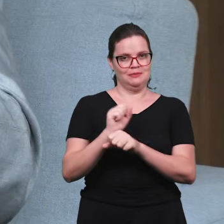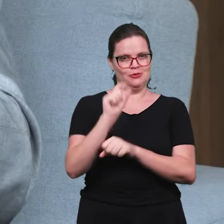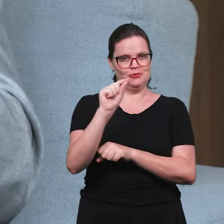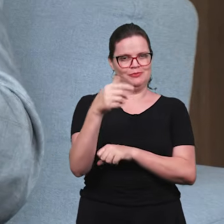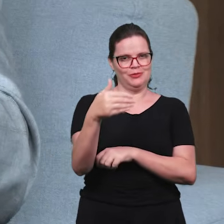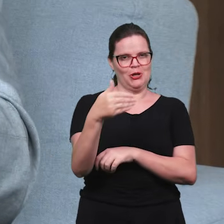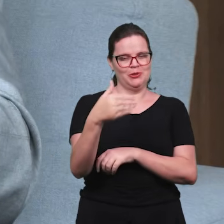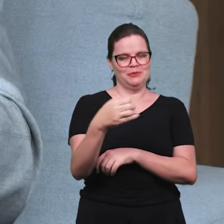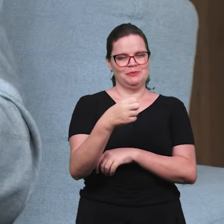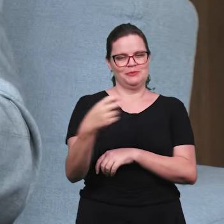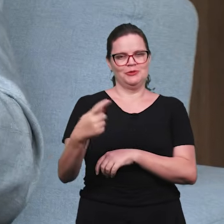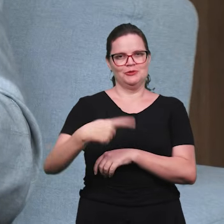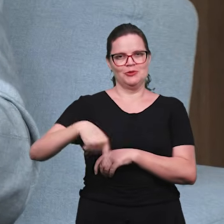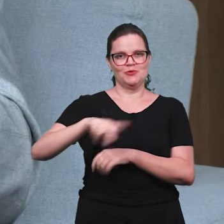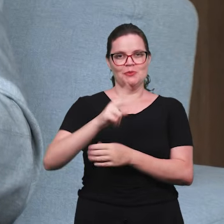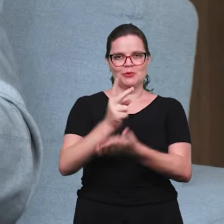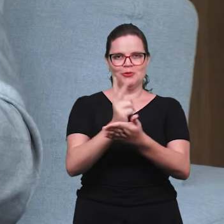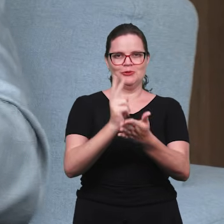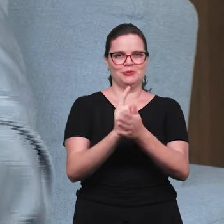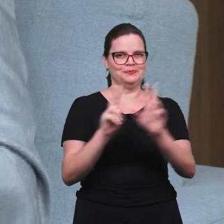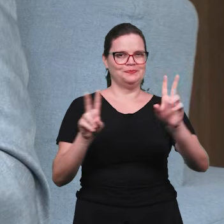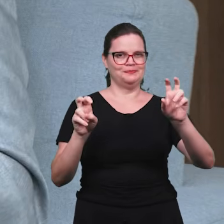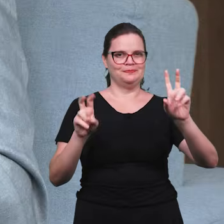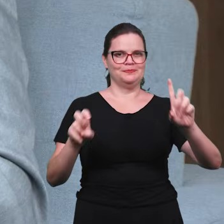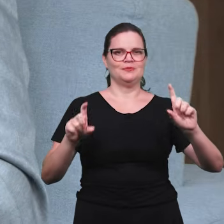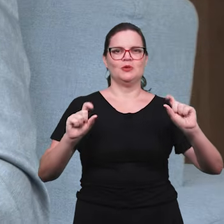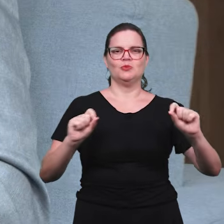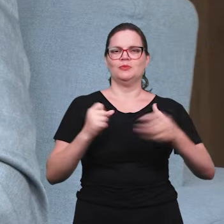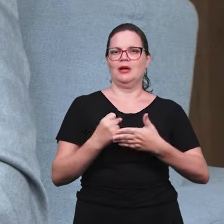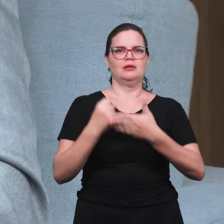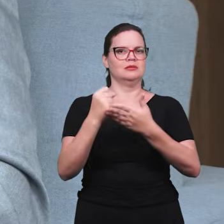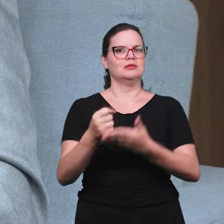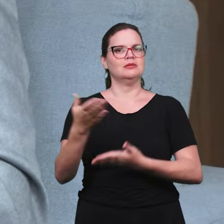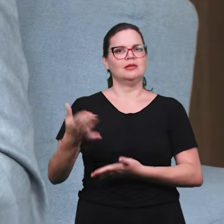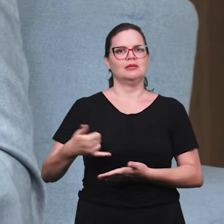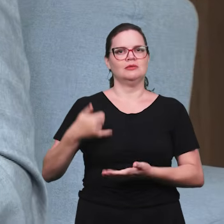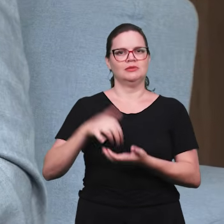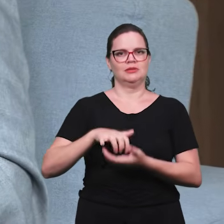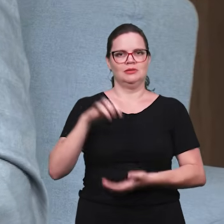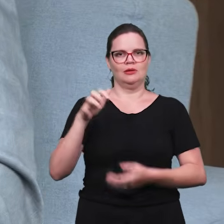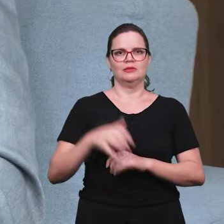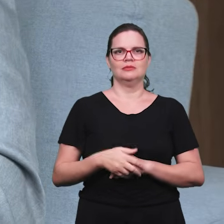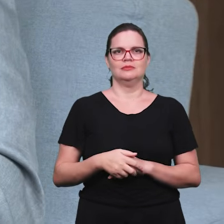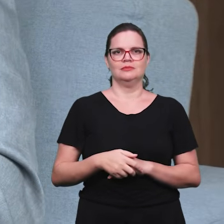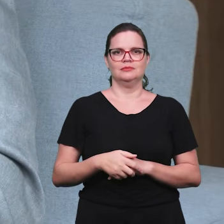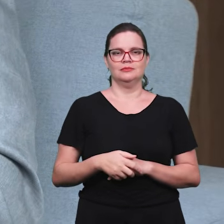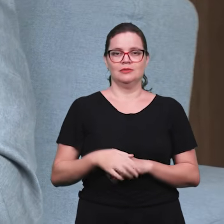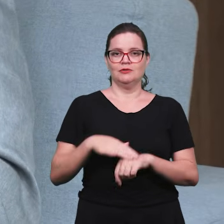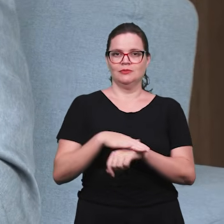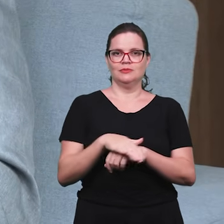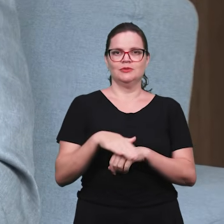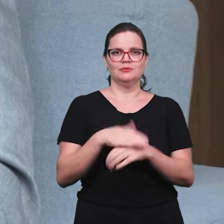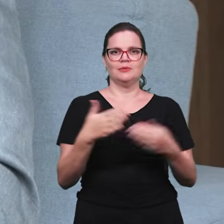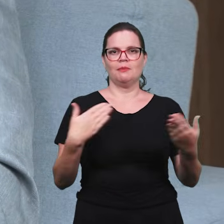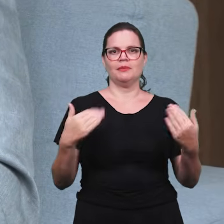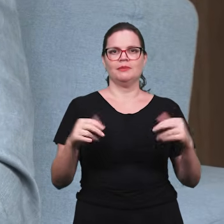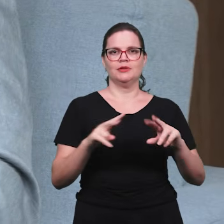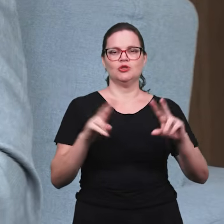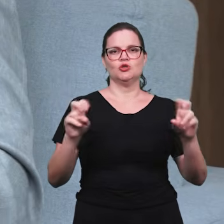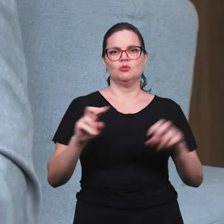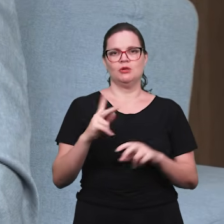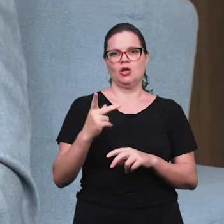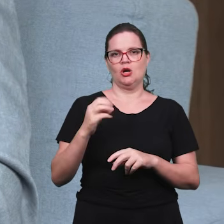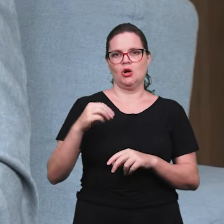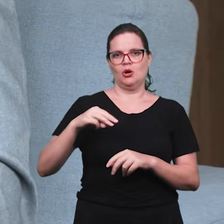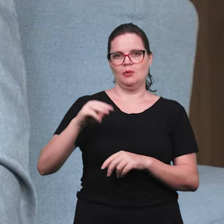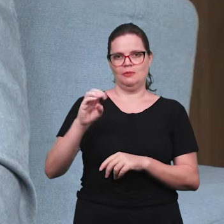para aguardar o próximo episódio, que nós vamos dar continuidade a esse assunto falando de assistência aos idosos, e nós vamos conversar sobre